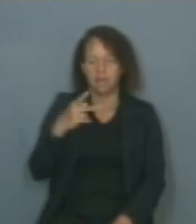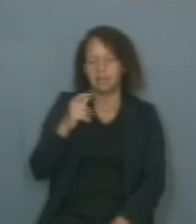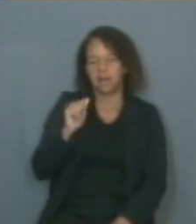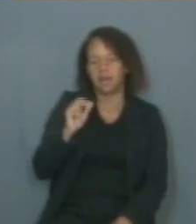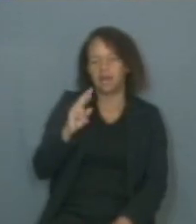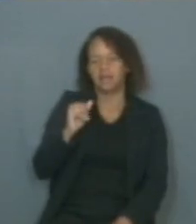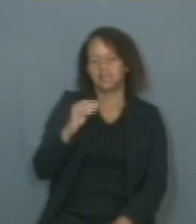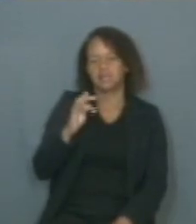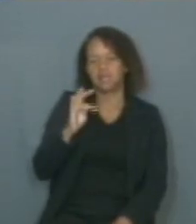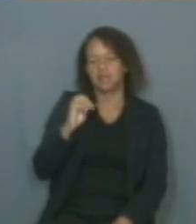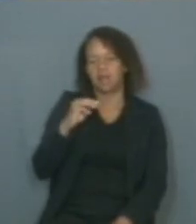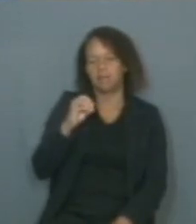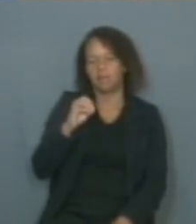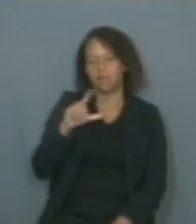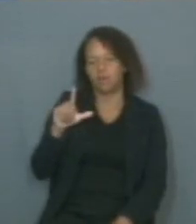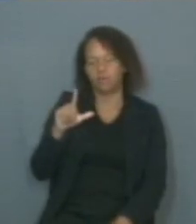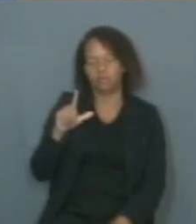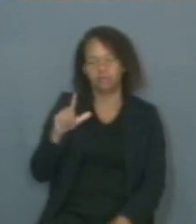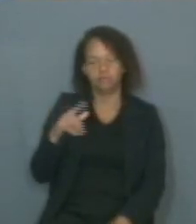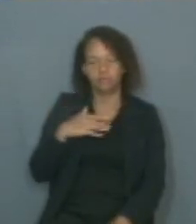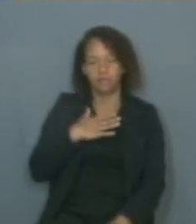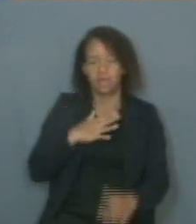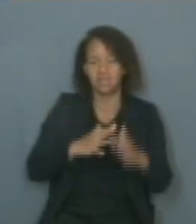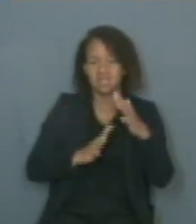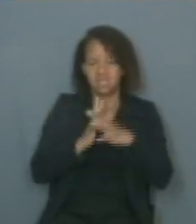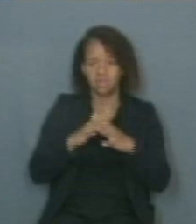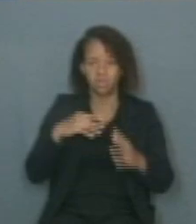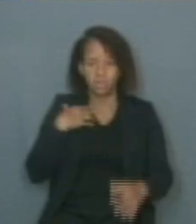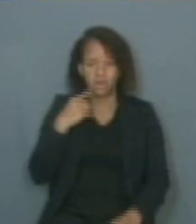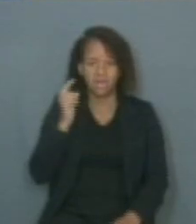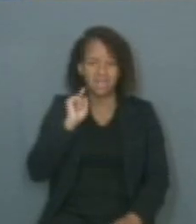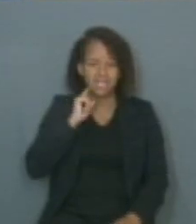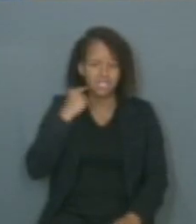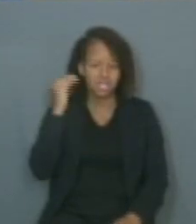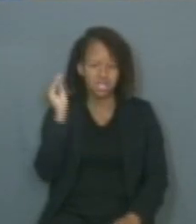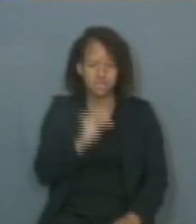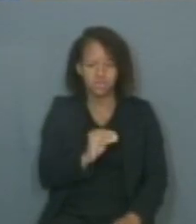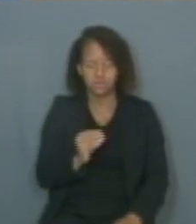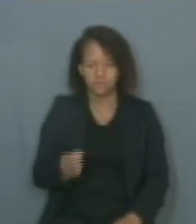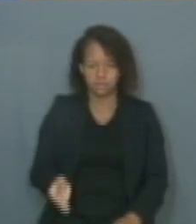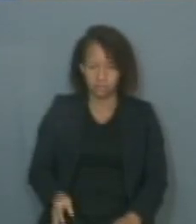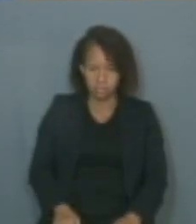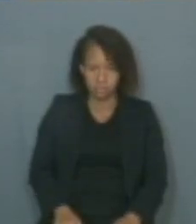Paracetamol, Eduardo Moura, vencido. No lixo.